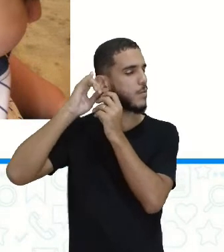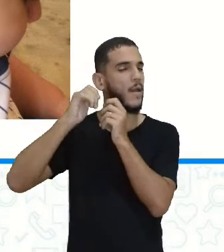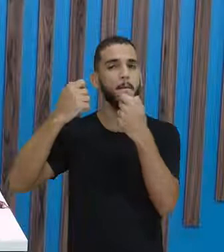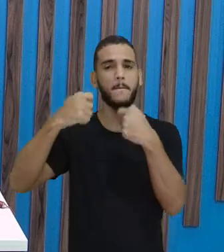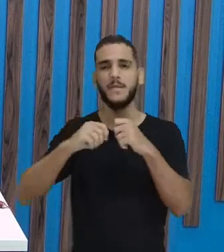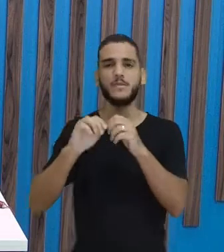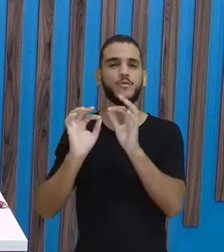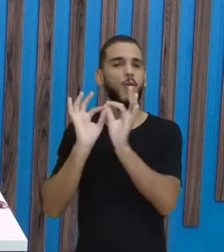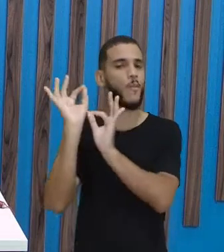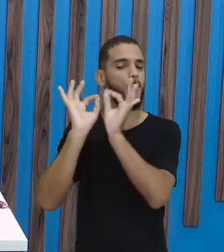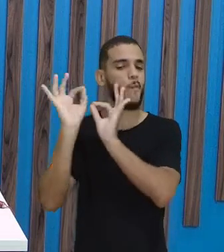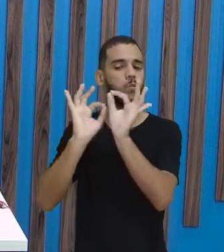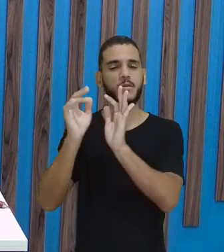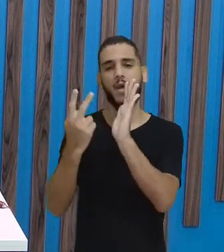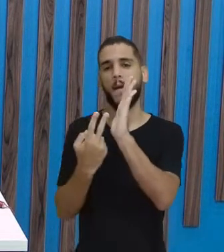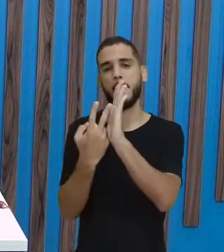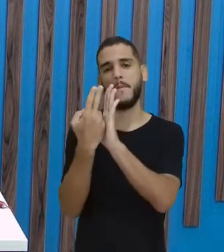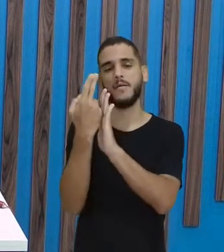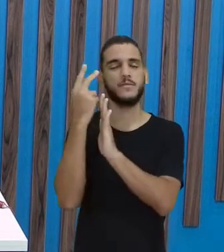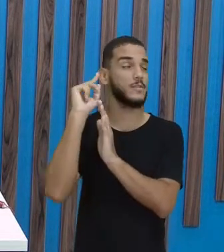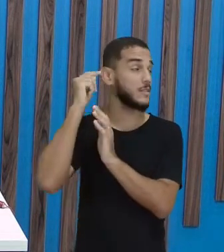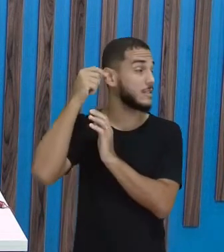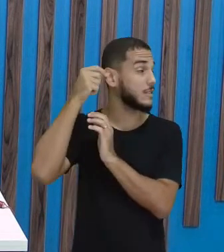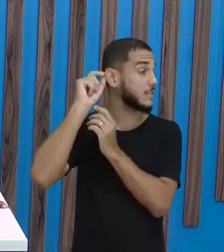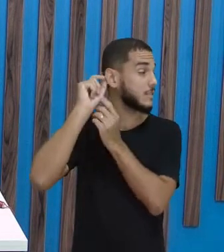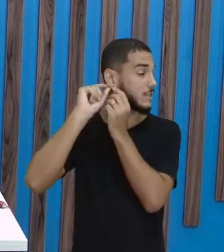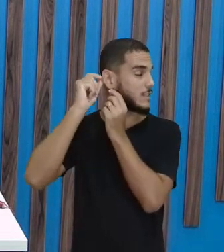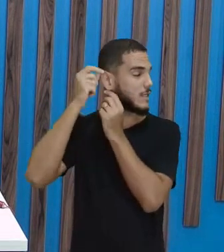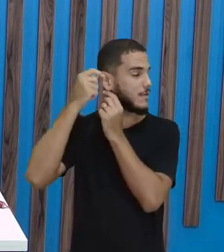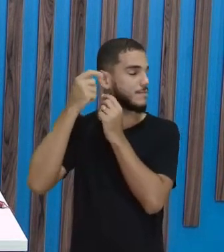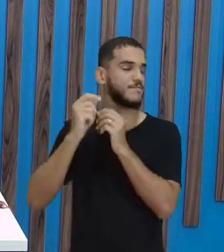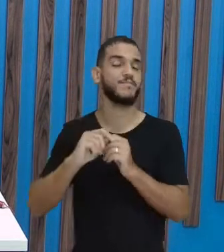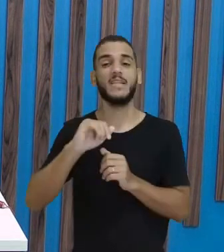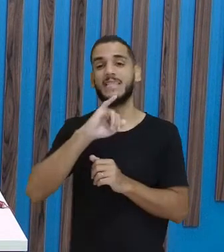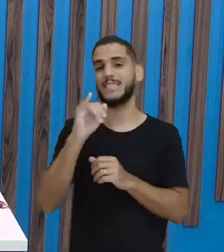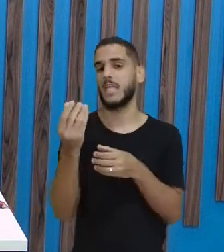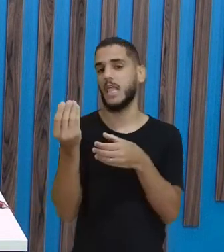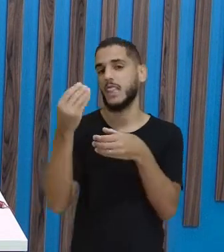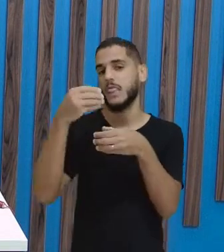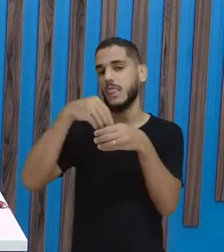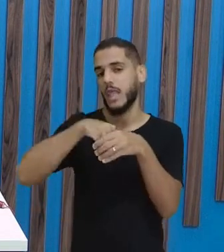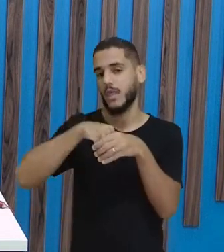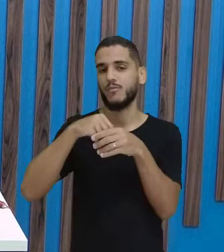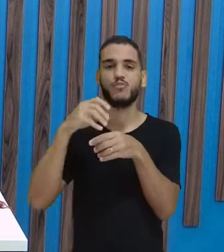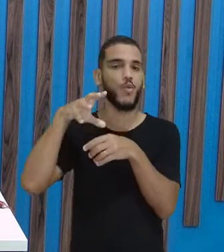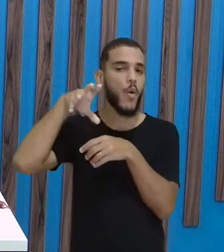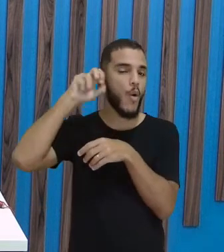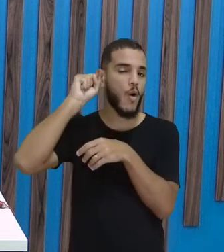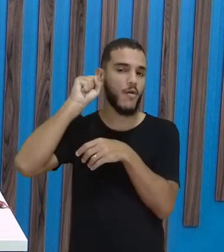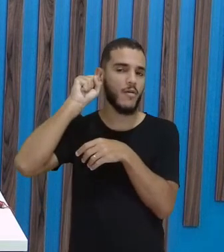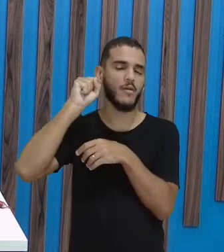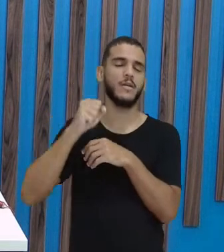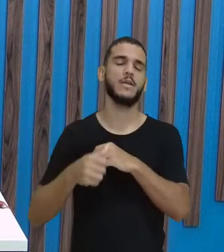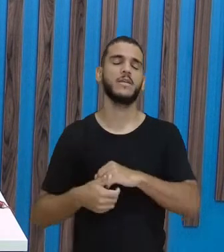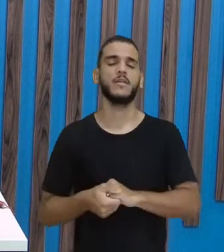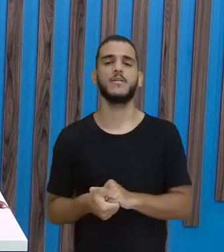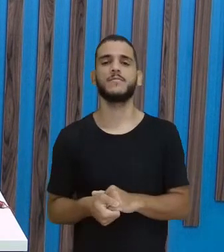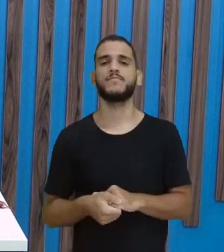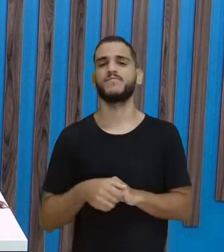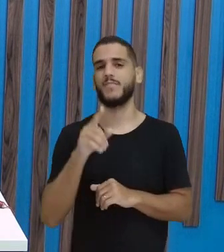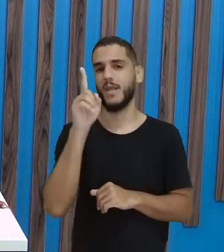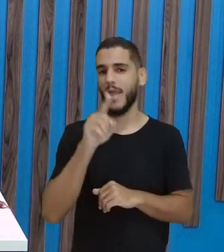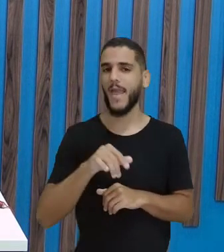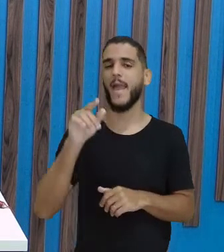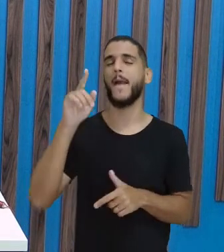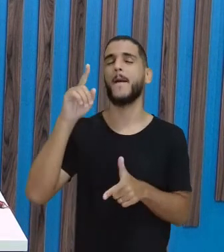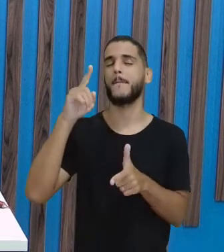orelha. Então, quando a área afetada é mais interna, é mais dentro do ouvido, então os danos podem